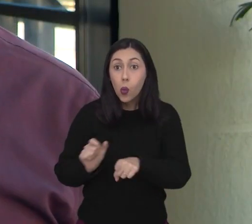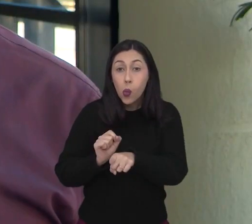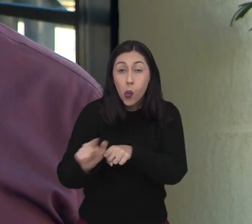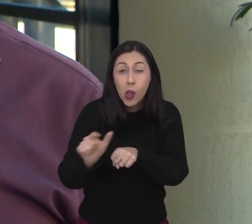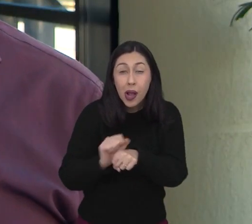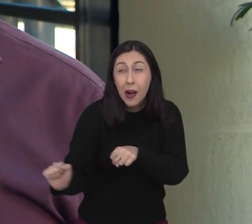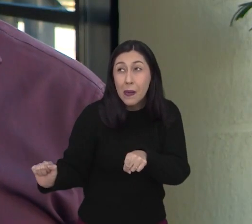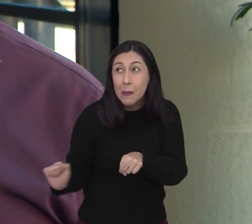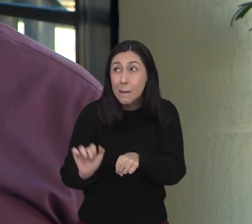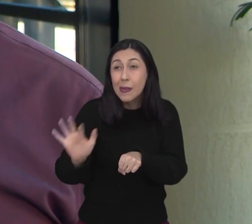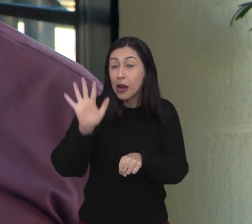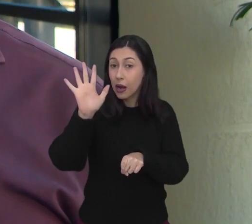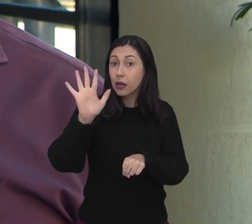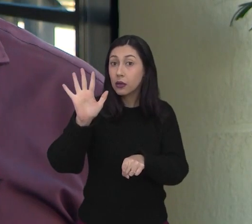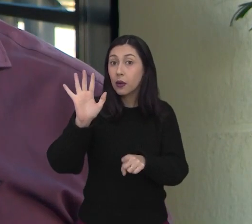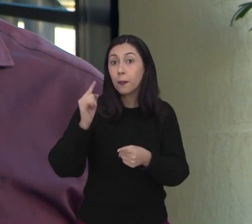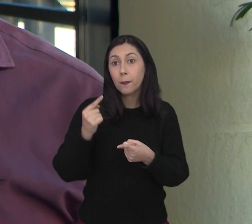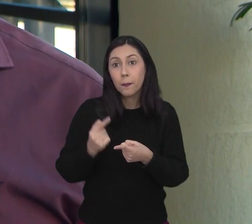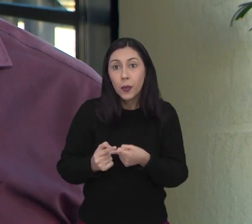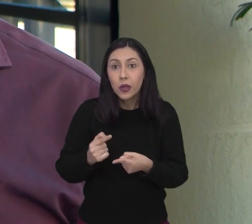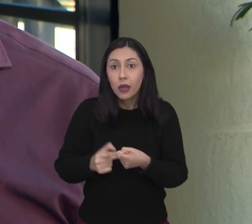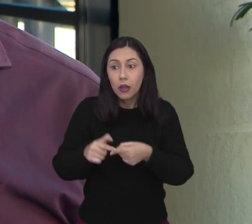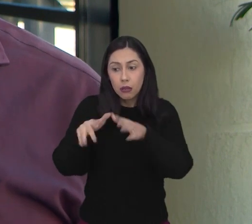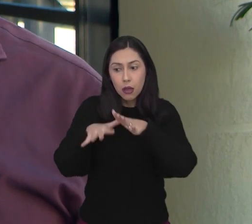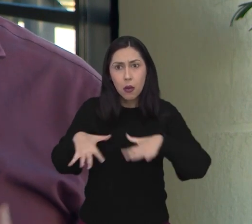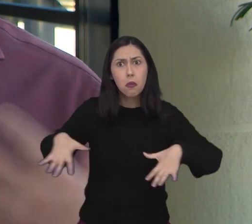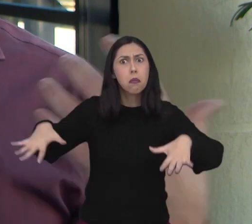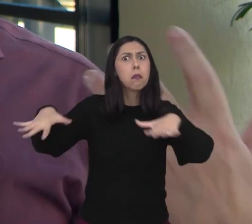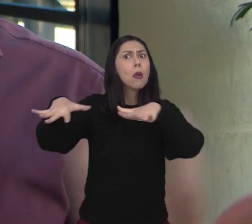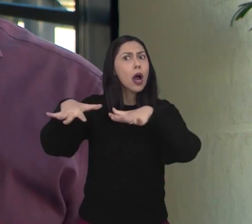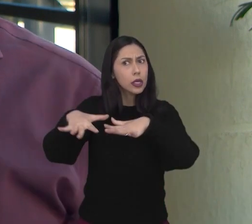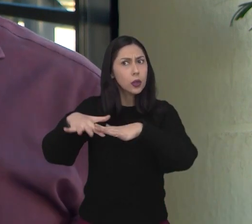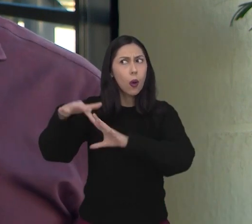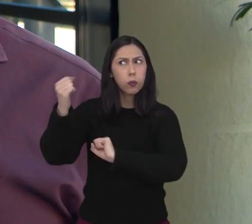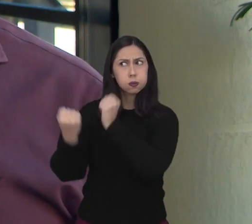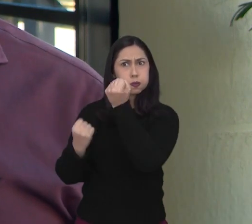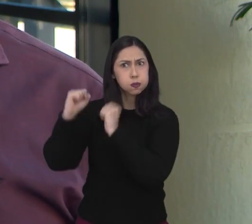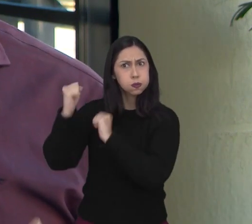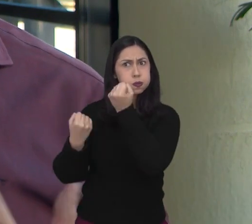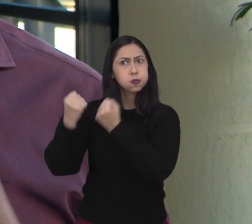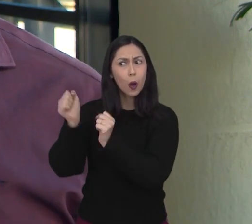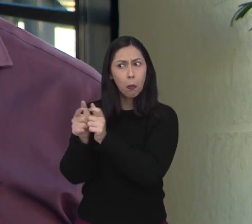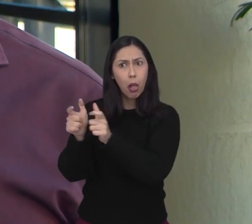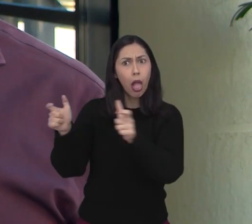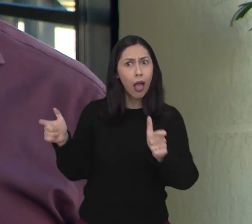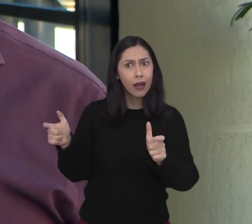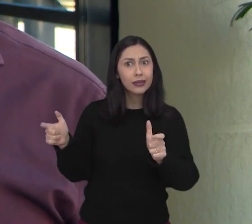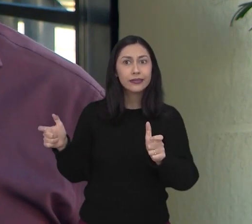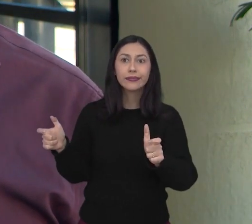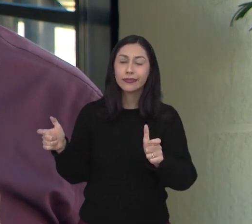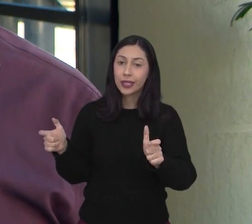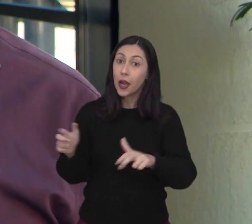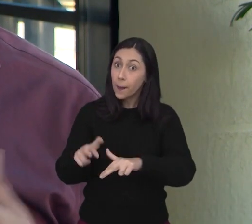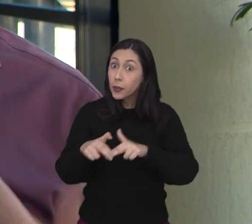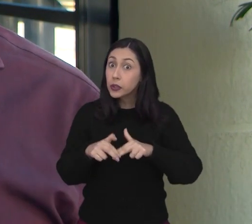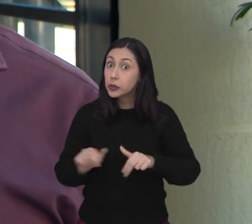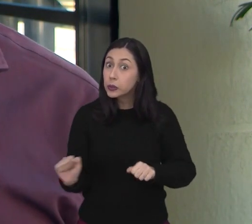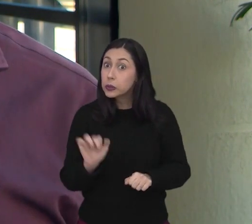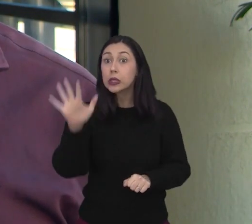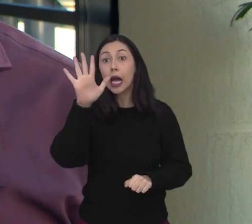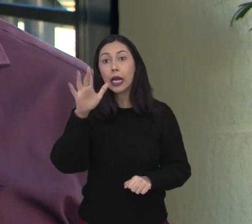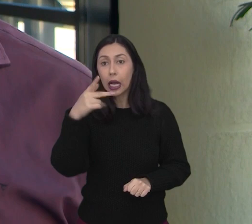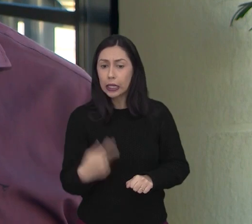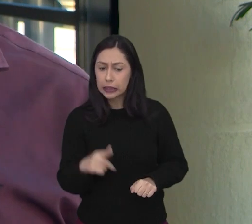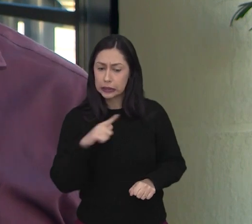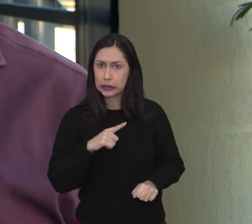dos principais motivos do aluguel ser um dos mais altos que tem é pelo fato da nossa região ser uma região bem industrializada e é uma mão de obra mais